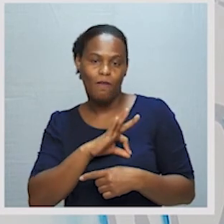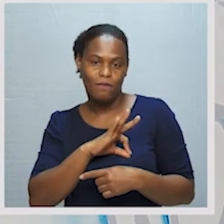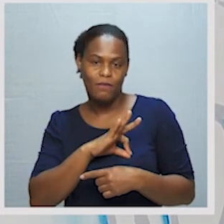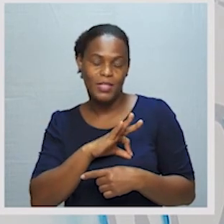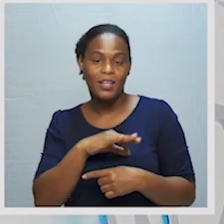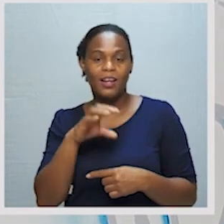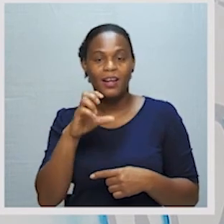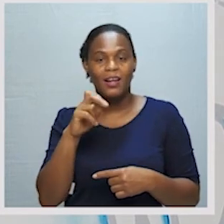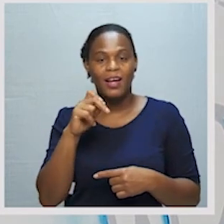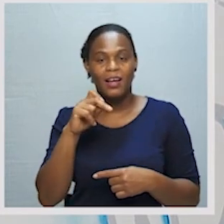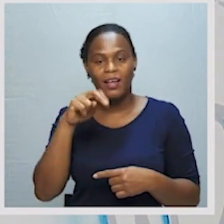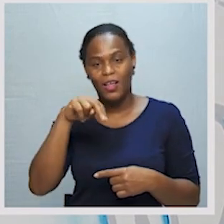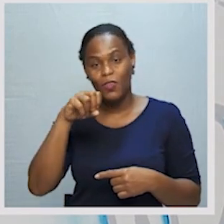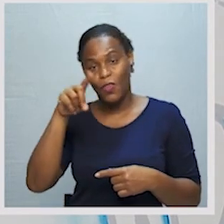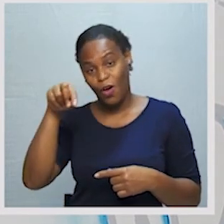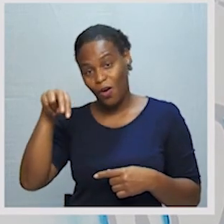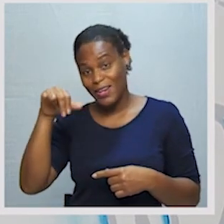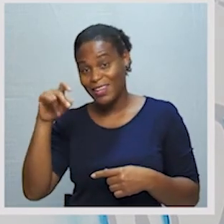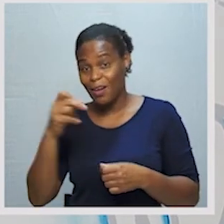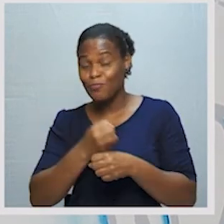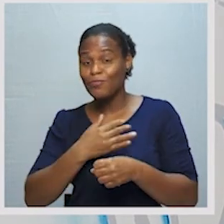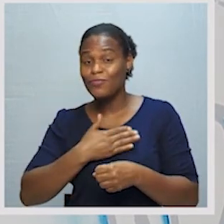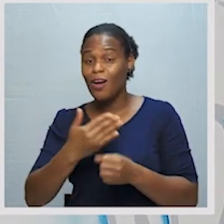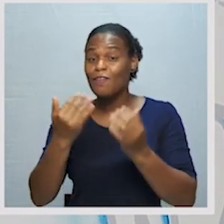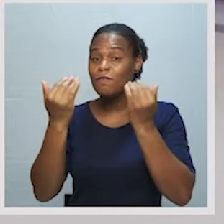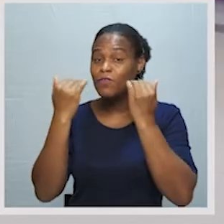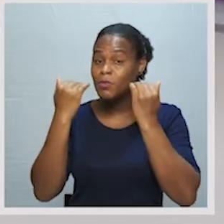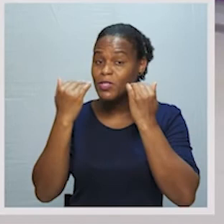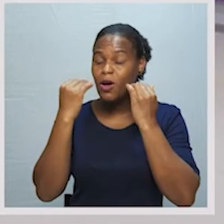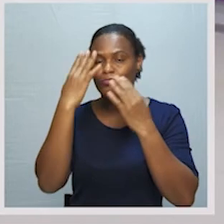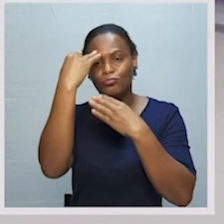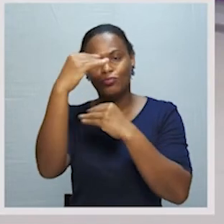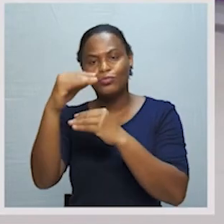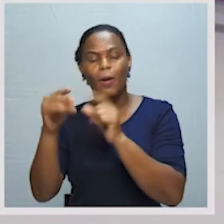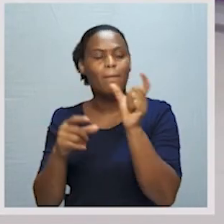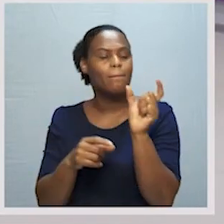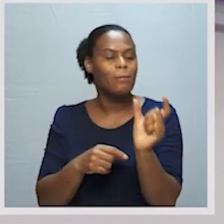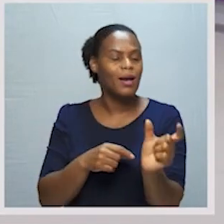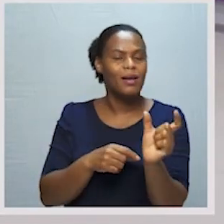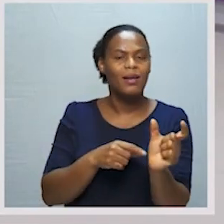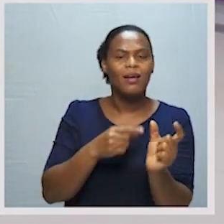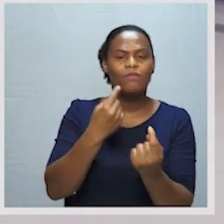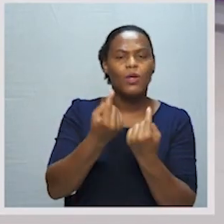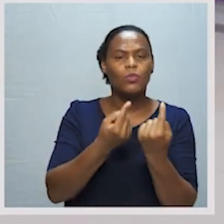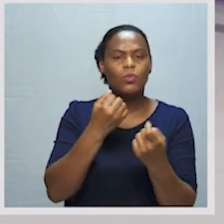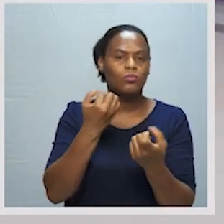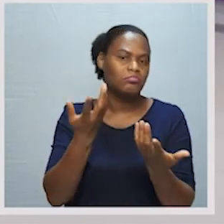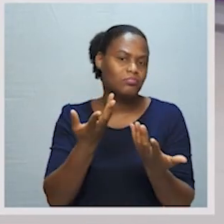canónica. Essa vertente, como eu disse, serve para informar, ensinarmos sobre os vocábulos, não é? De